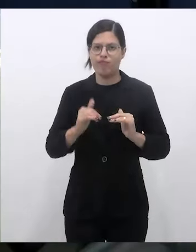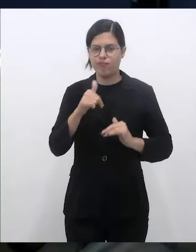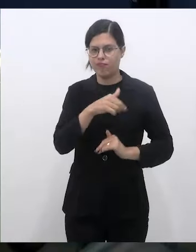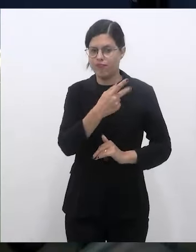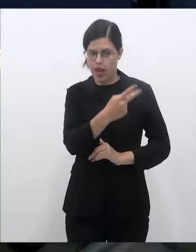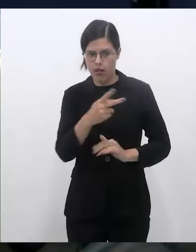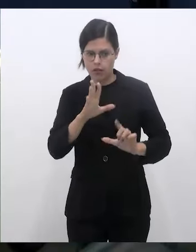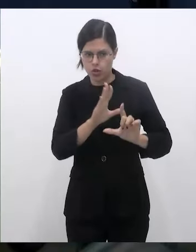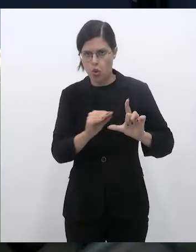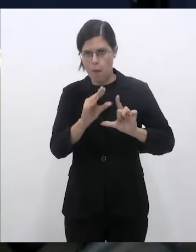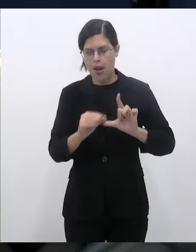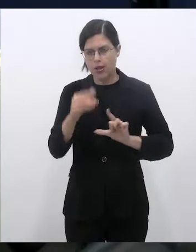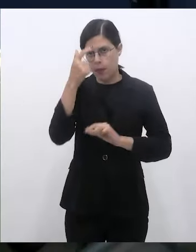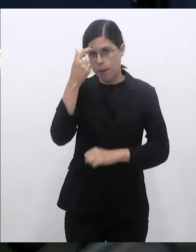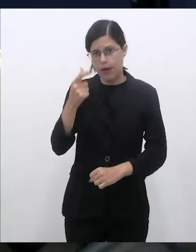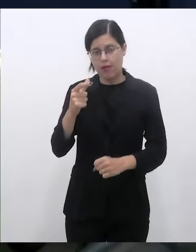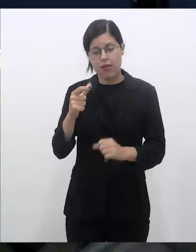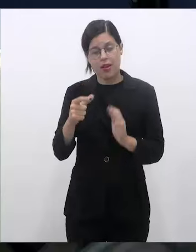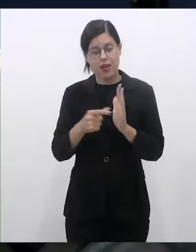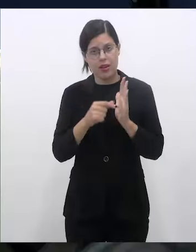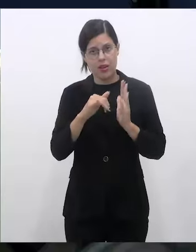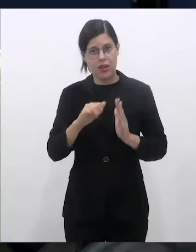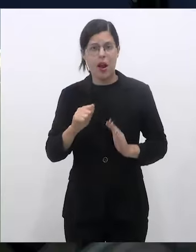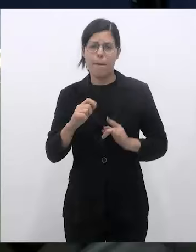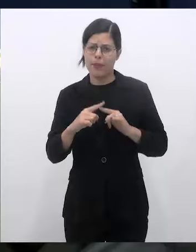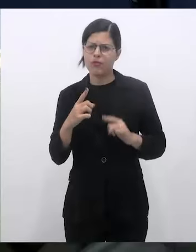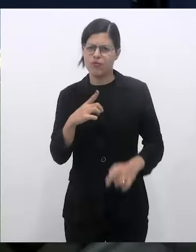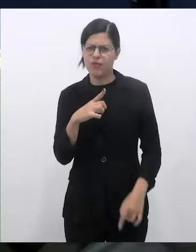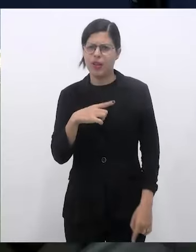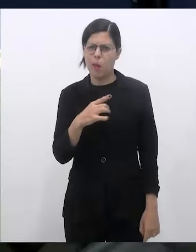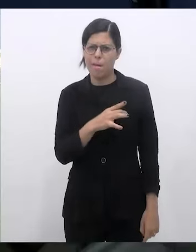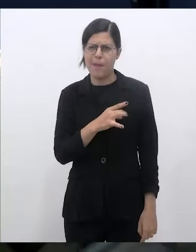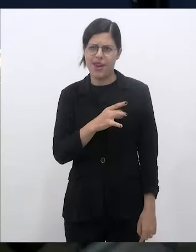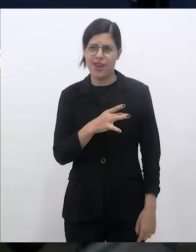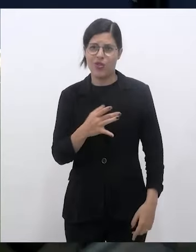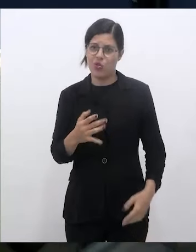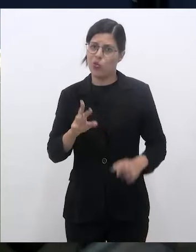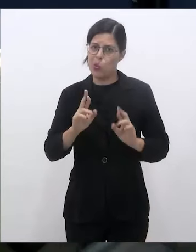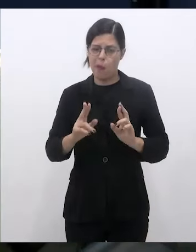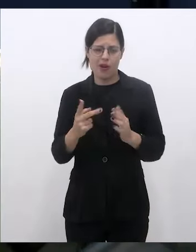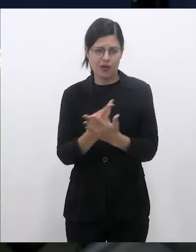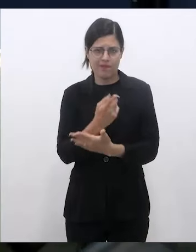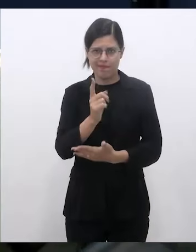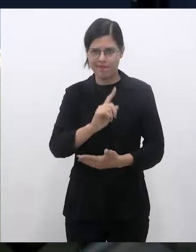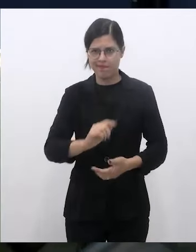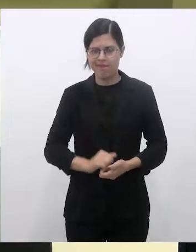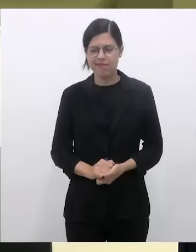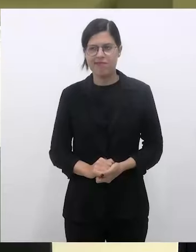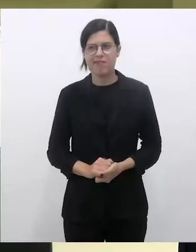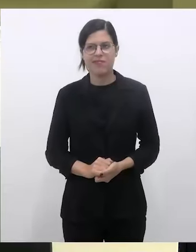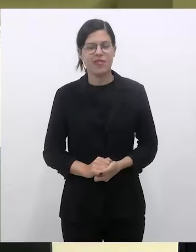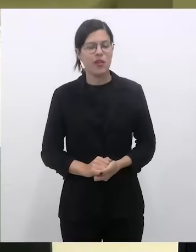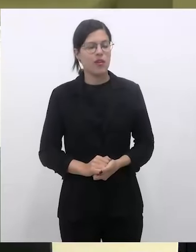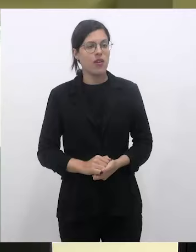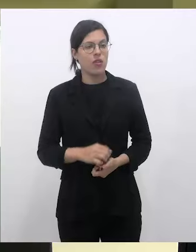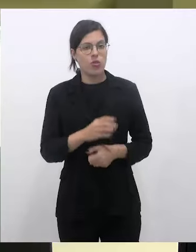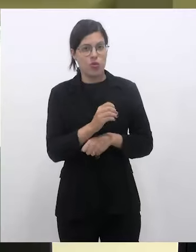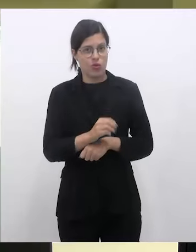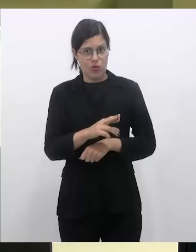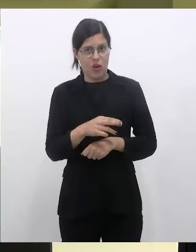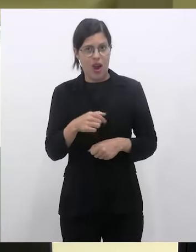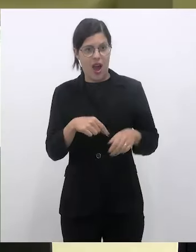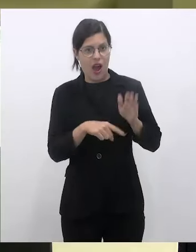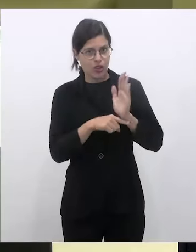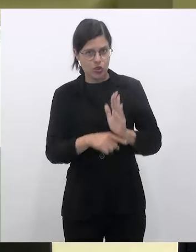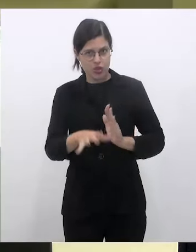IA. Mas eu tenho pavor disso, pavor desse mundo. Eu vou estar aqui para ver, e tomara que ele não aconteça. Doutor Moisés, a IA